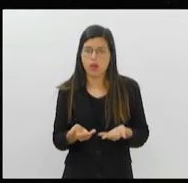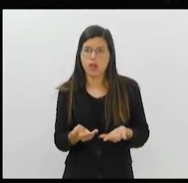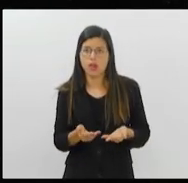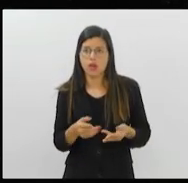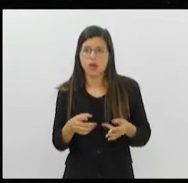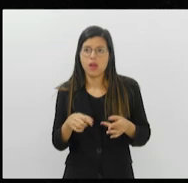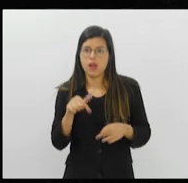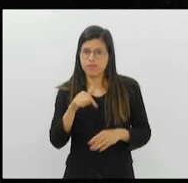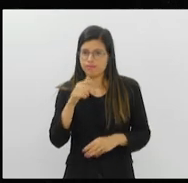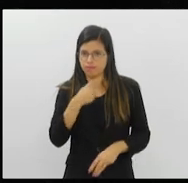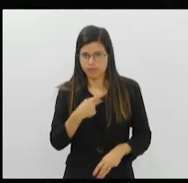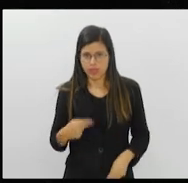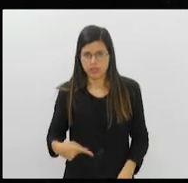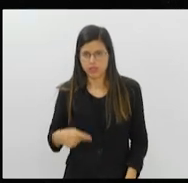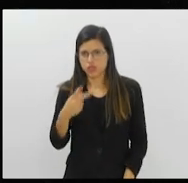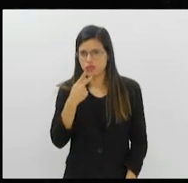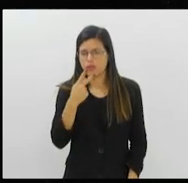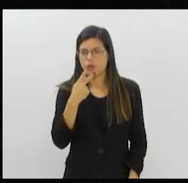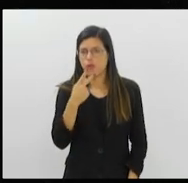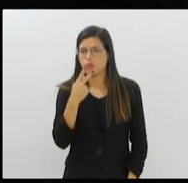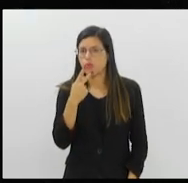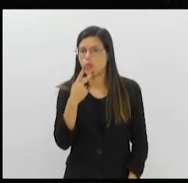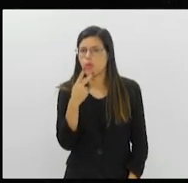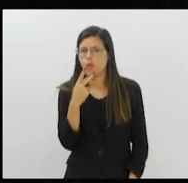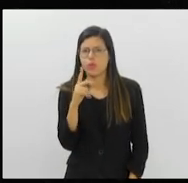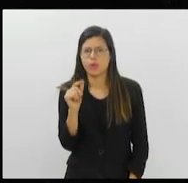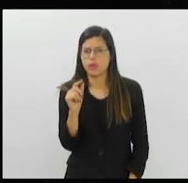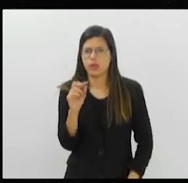ela que tudo isso